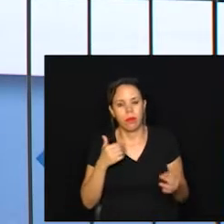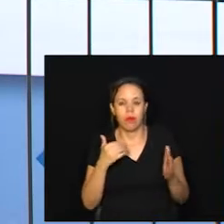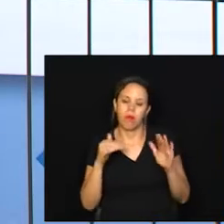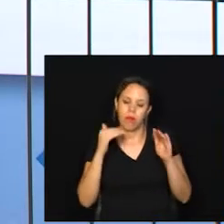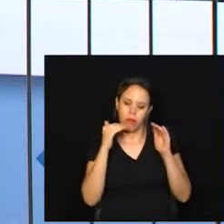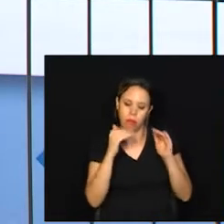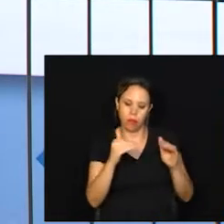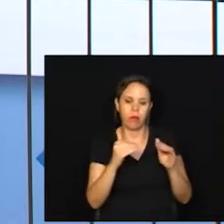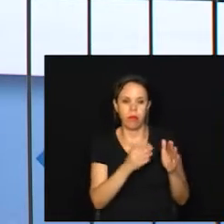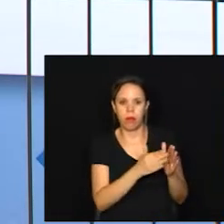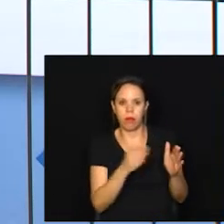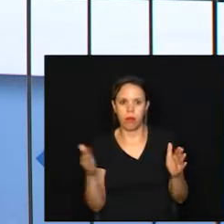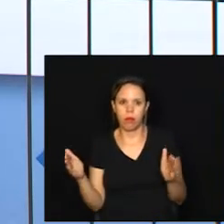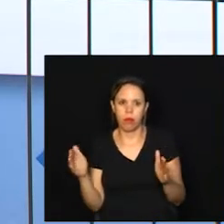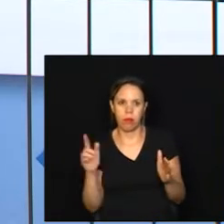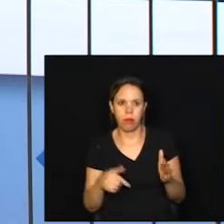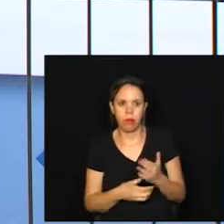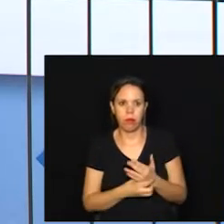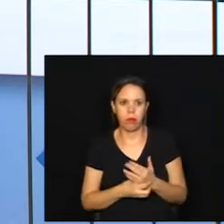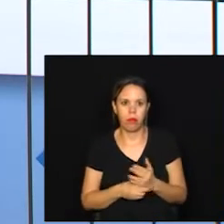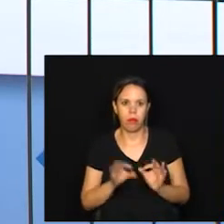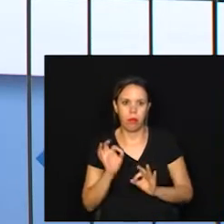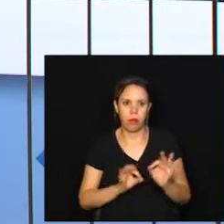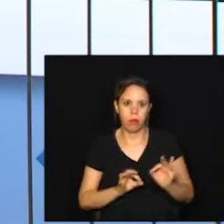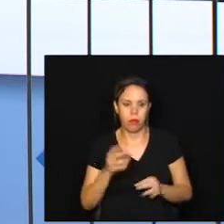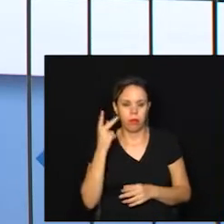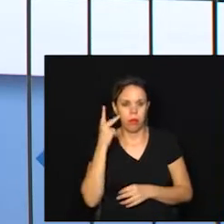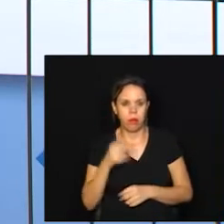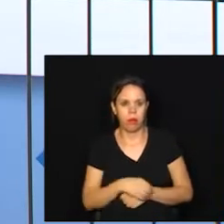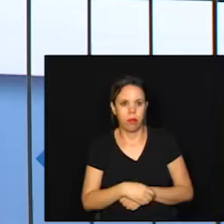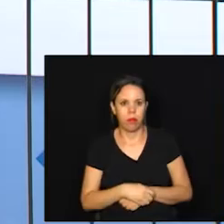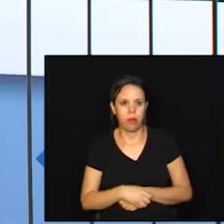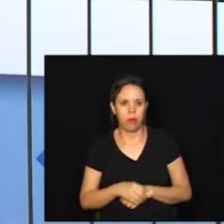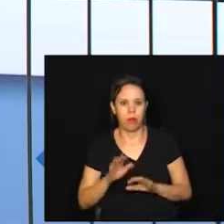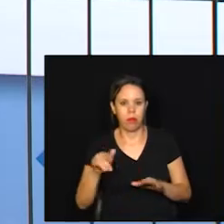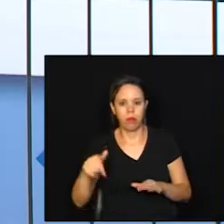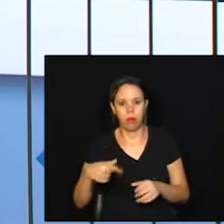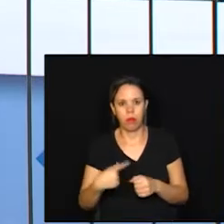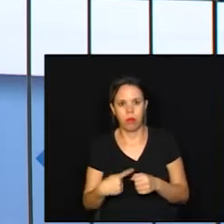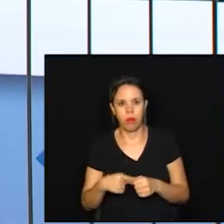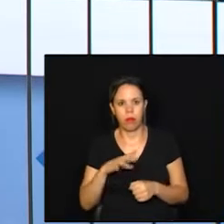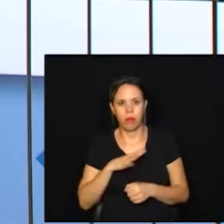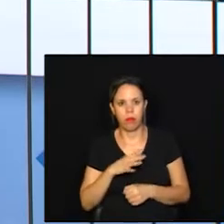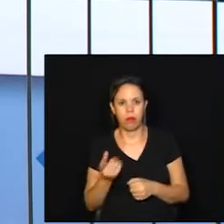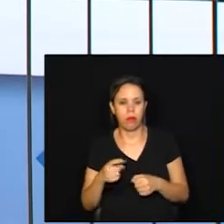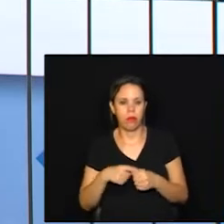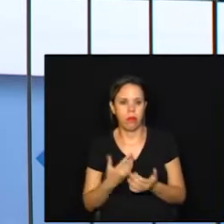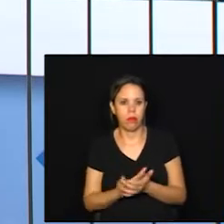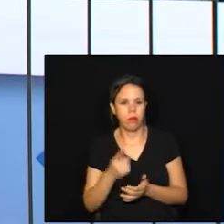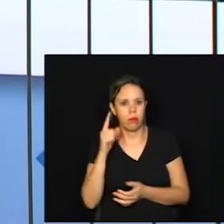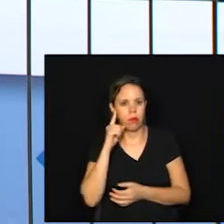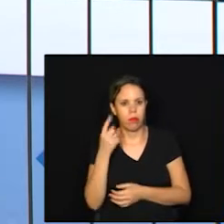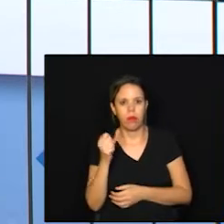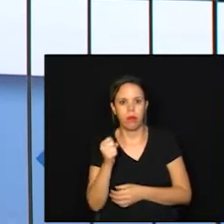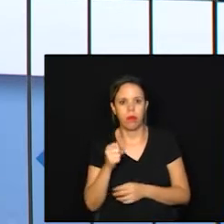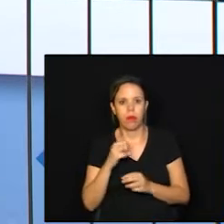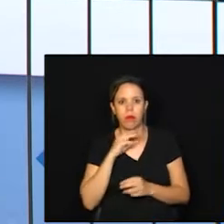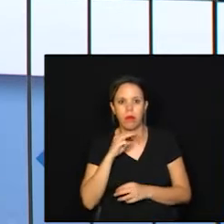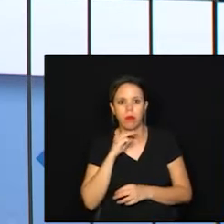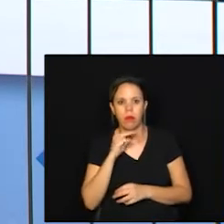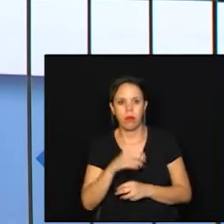neste período. Esse é o Plano São Paulo. Apesar que aqui no município a volta às aulas é só no dia 8 de